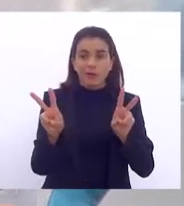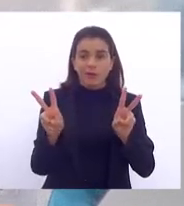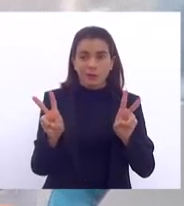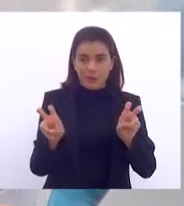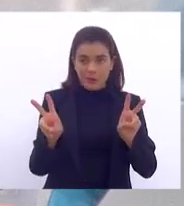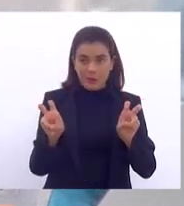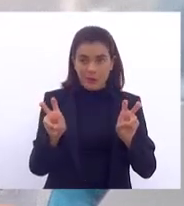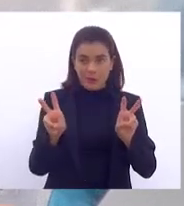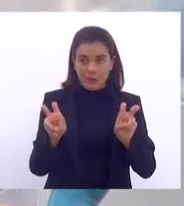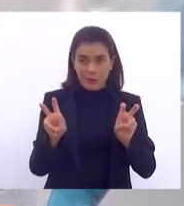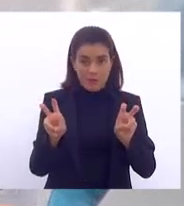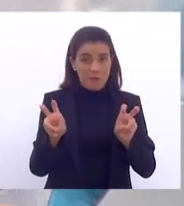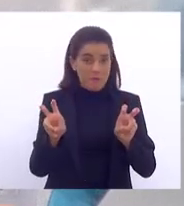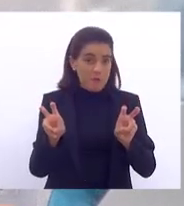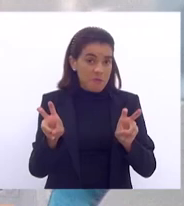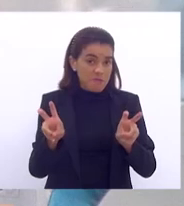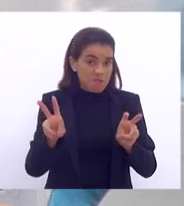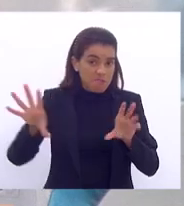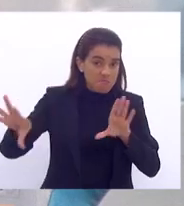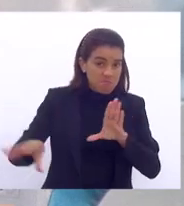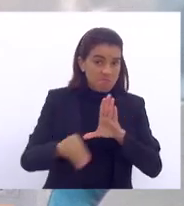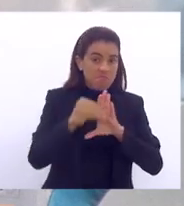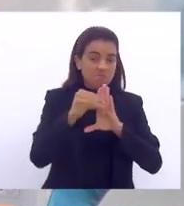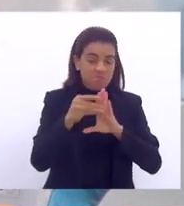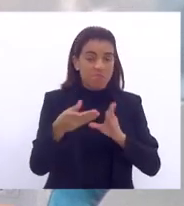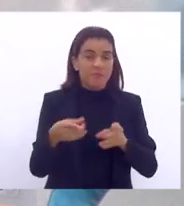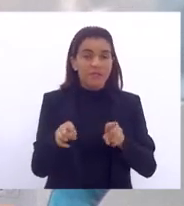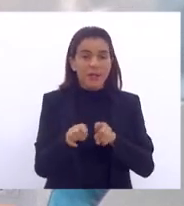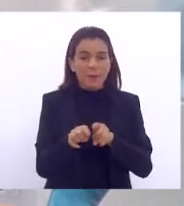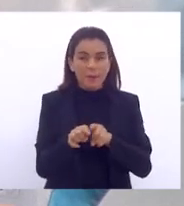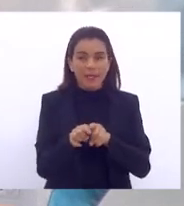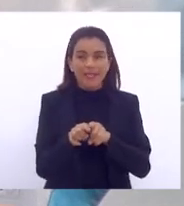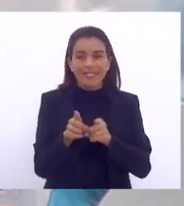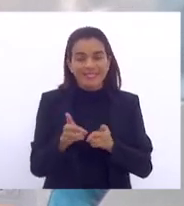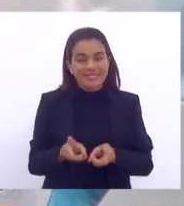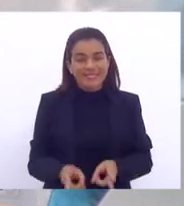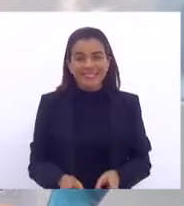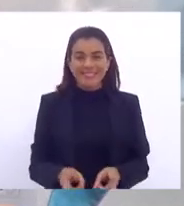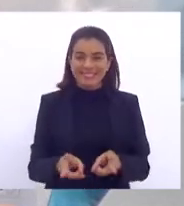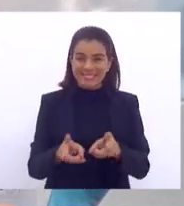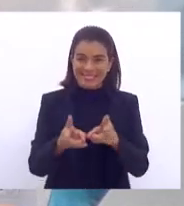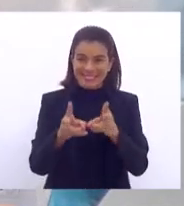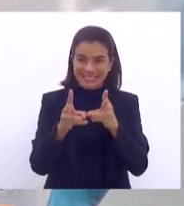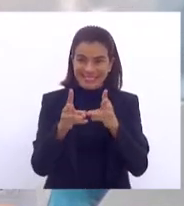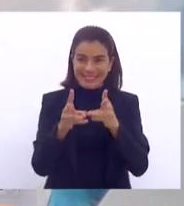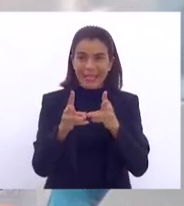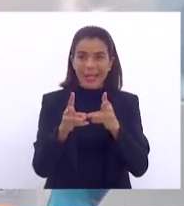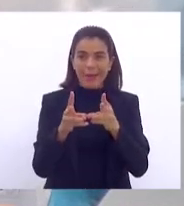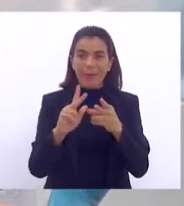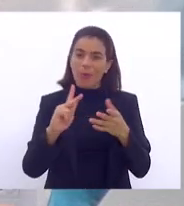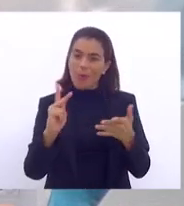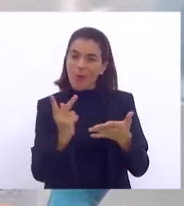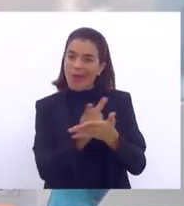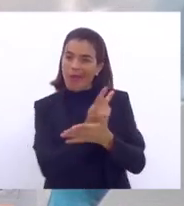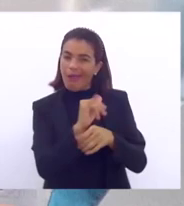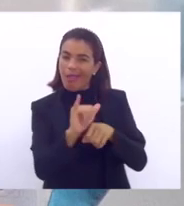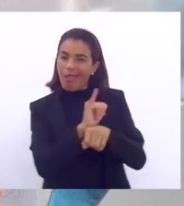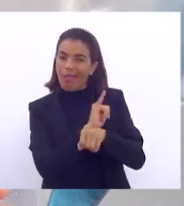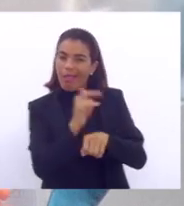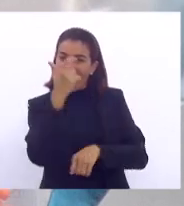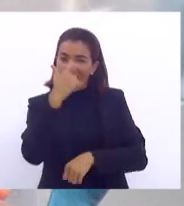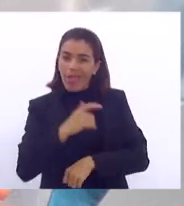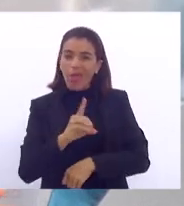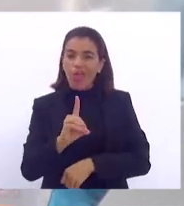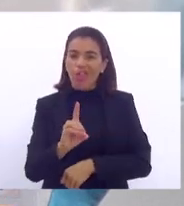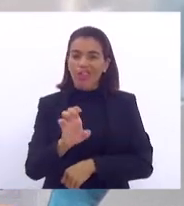recentemente recebeu e sempre é cometido esse erro estratégico dizer que eu sou o decano